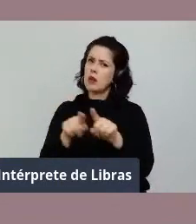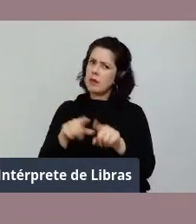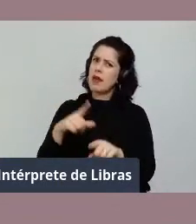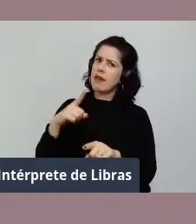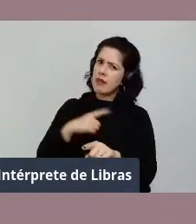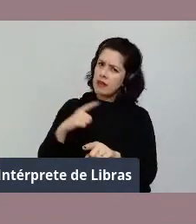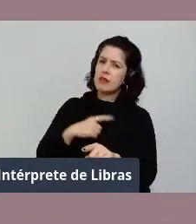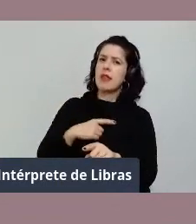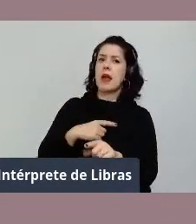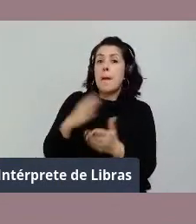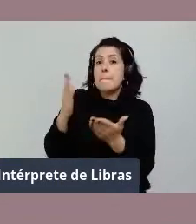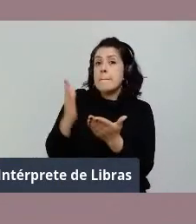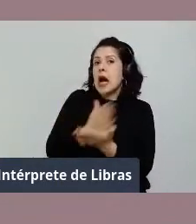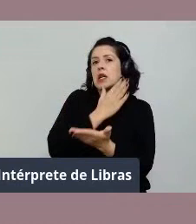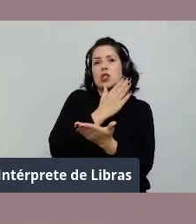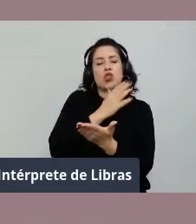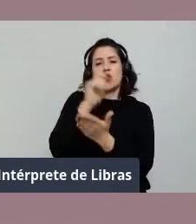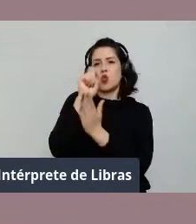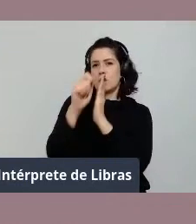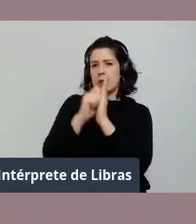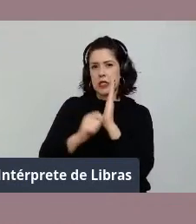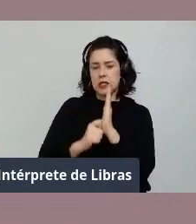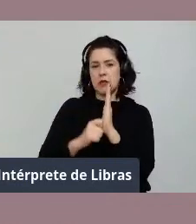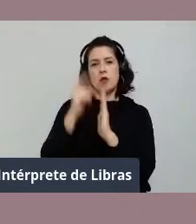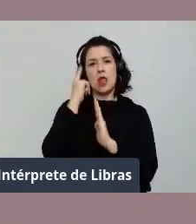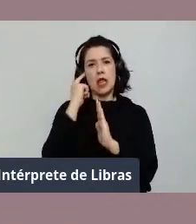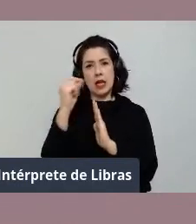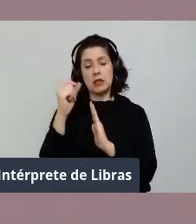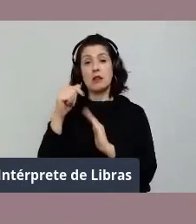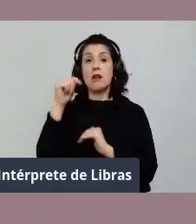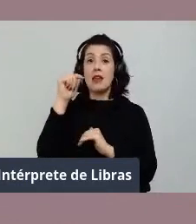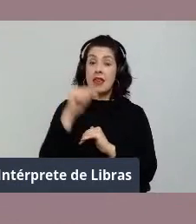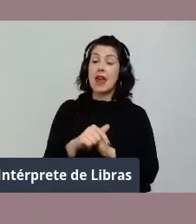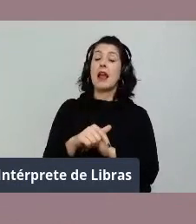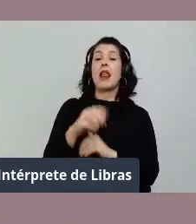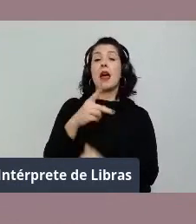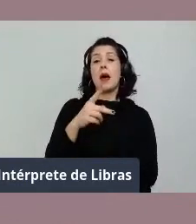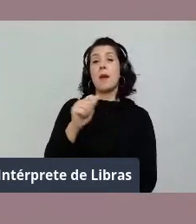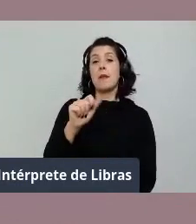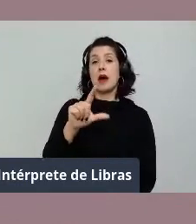Ela é ilustrada com manuscritos. E ela faz um longo relato